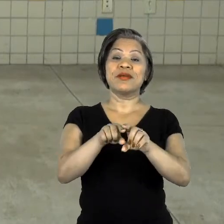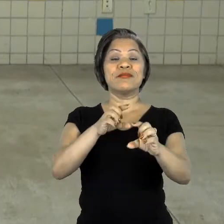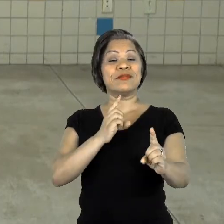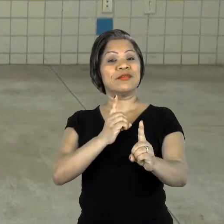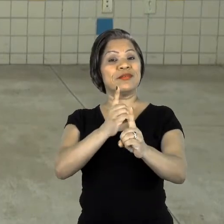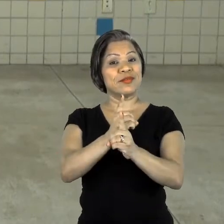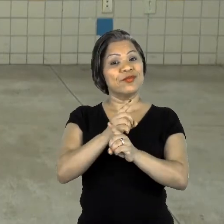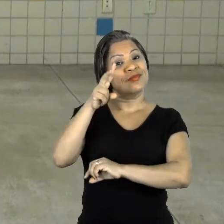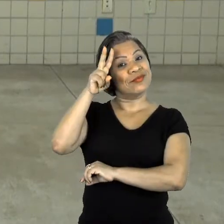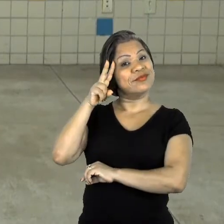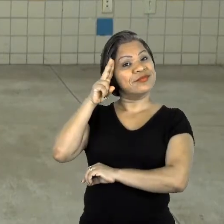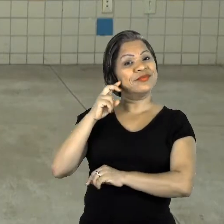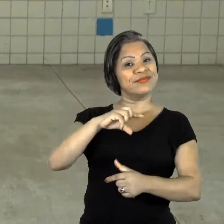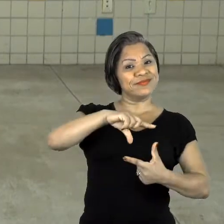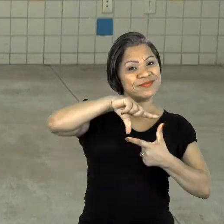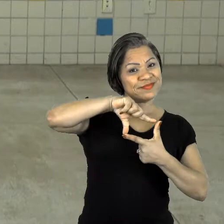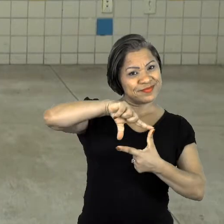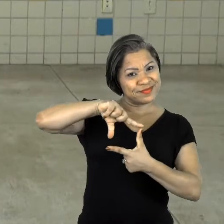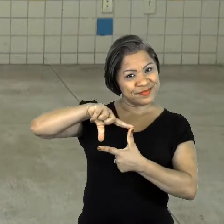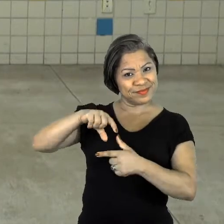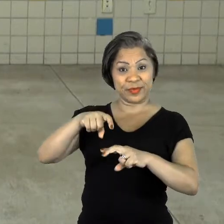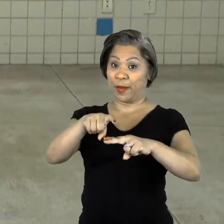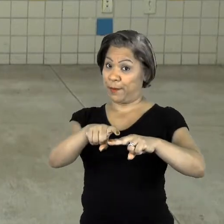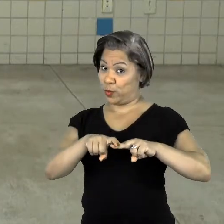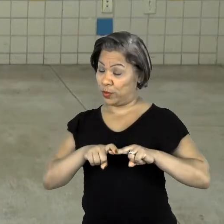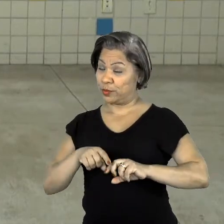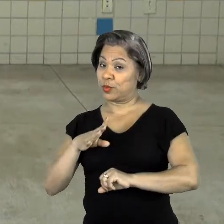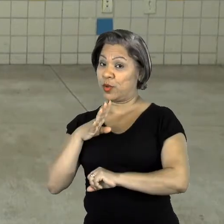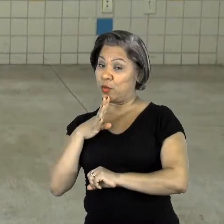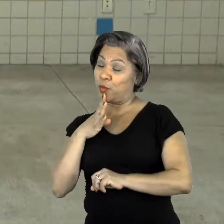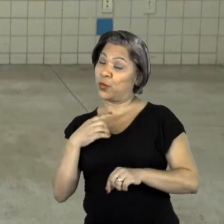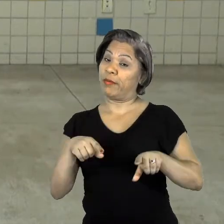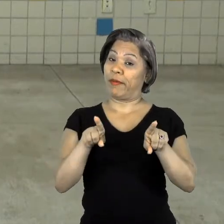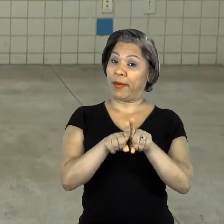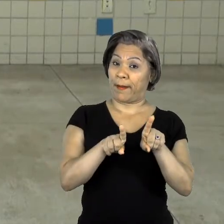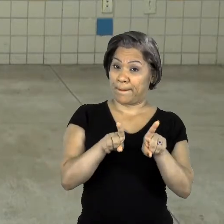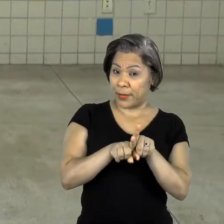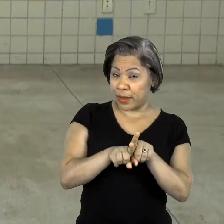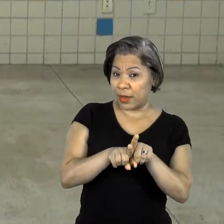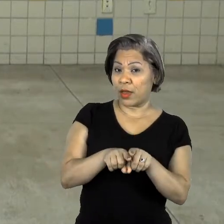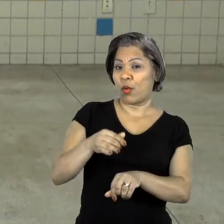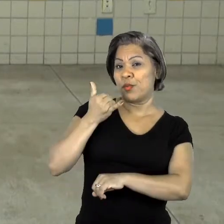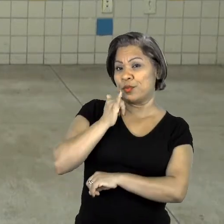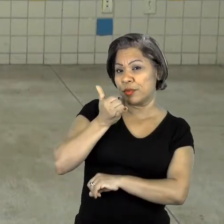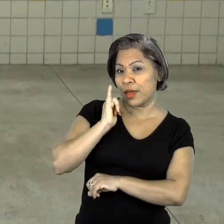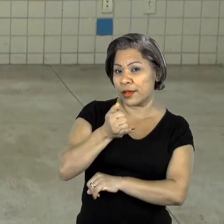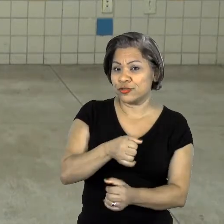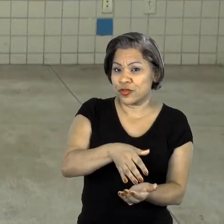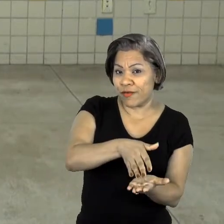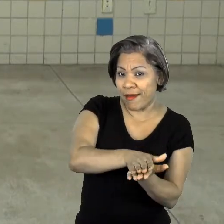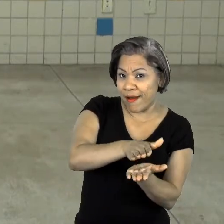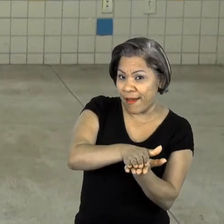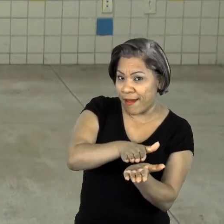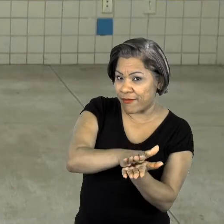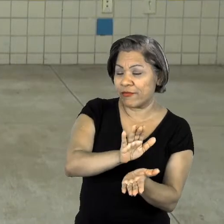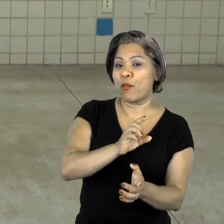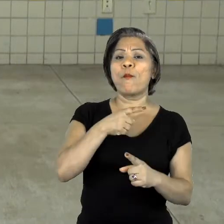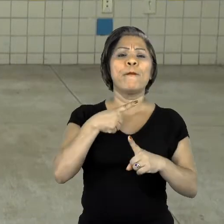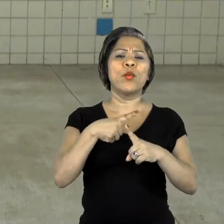quadrinhos. Por isso que ela é conhecida também como narrativa gráfica. Gráfica, porque além